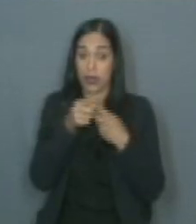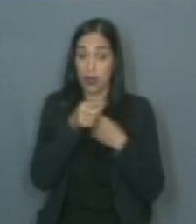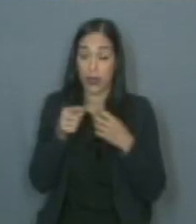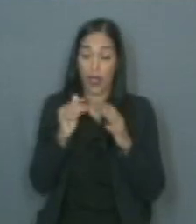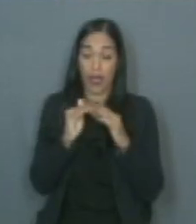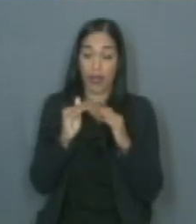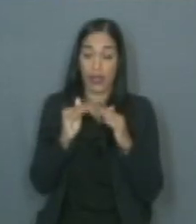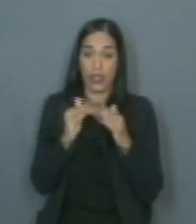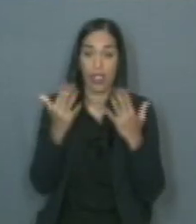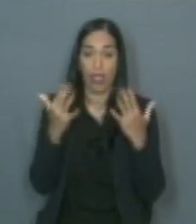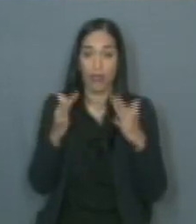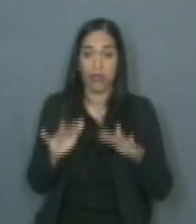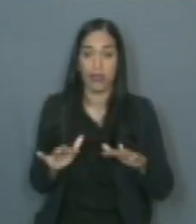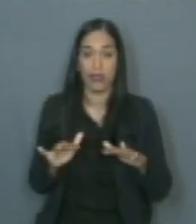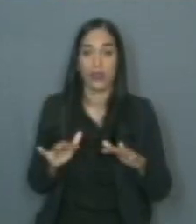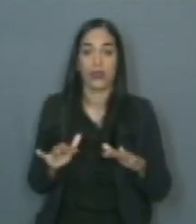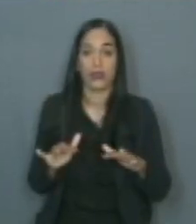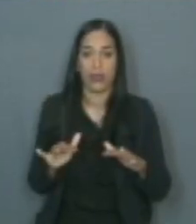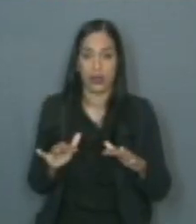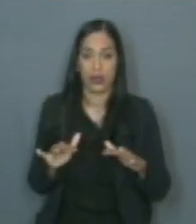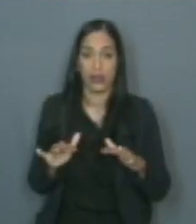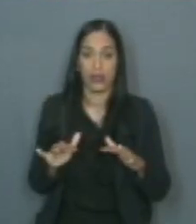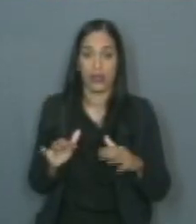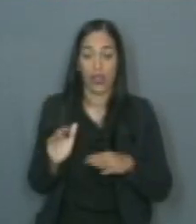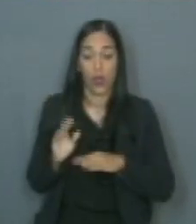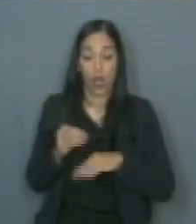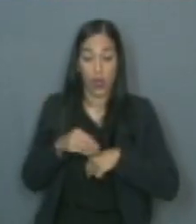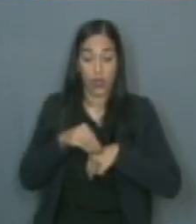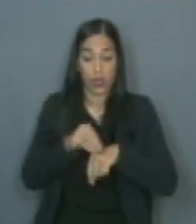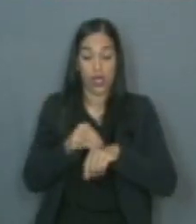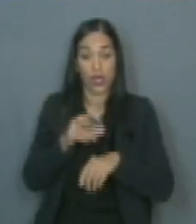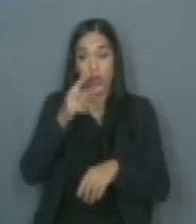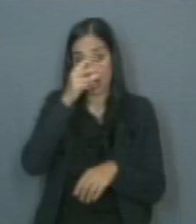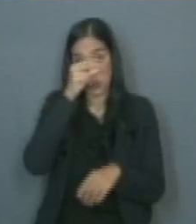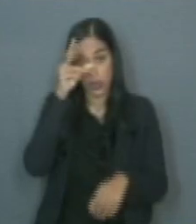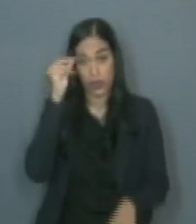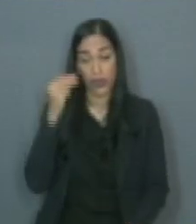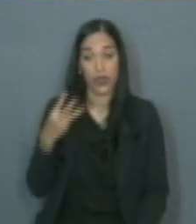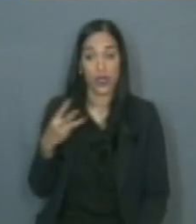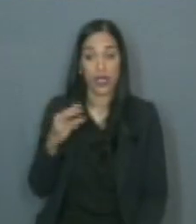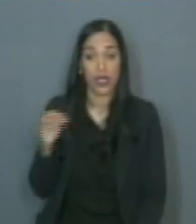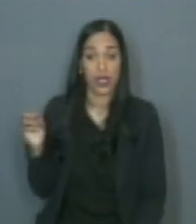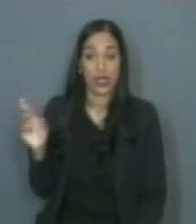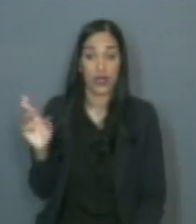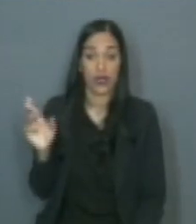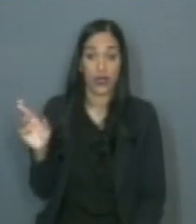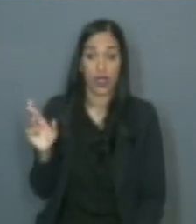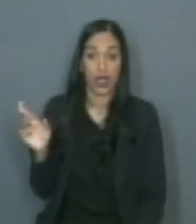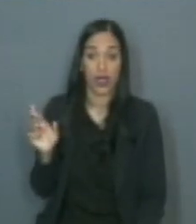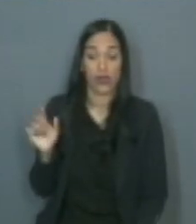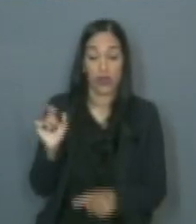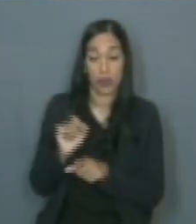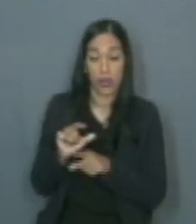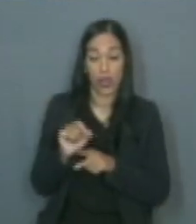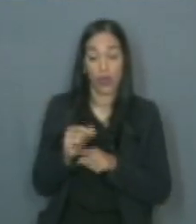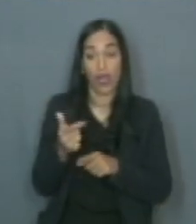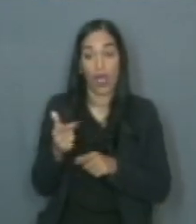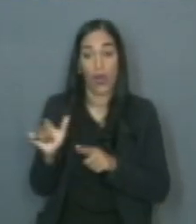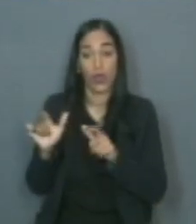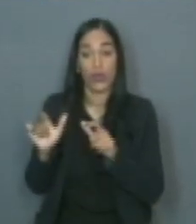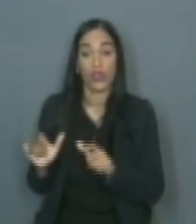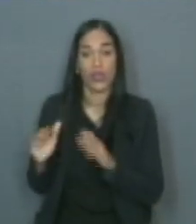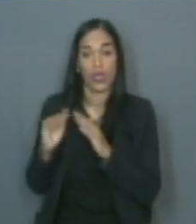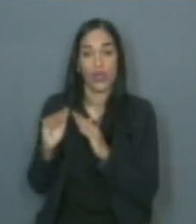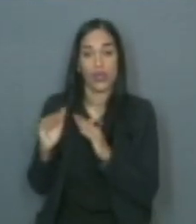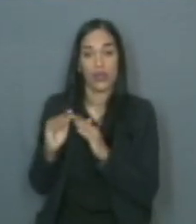dela está para cair a qualquer momento, e o auxílio que a prefeitura dá de R$300 para alugar outra casa em outro local, ela